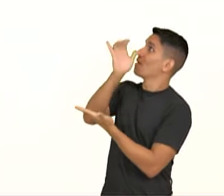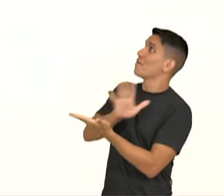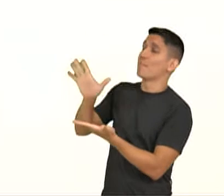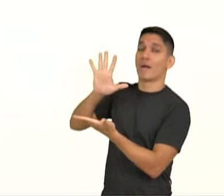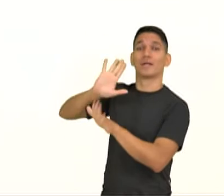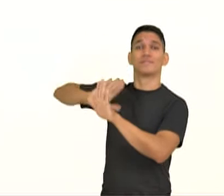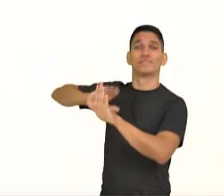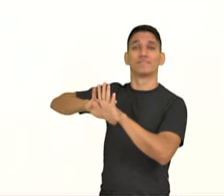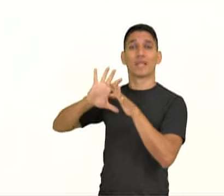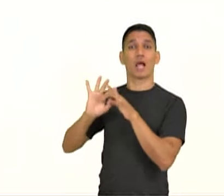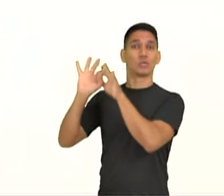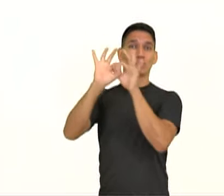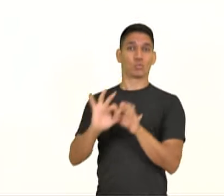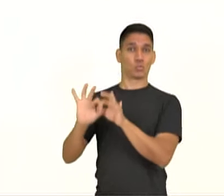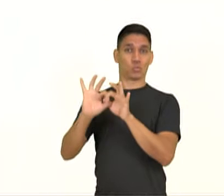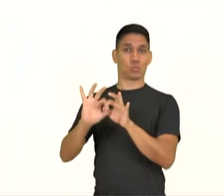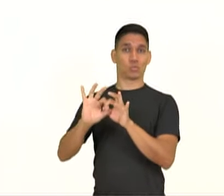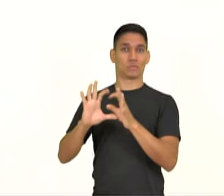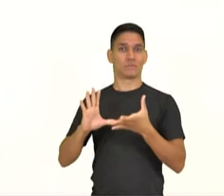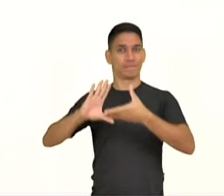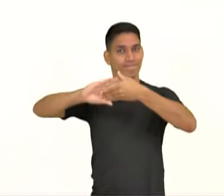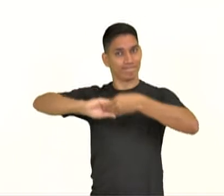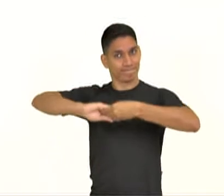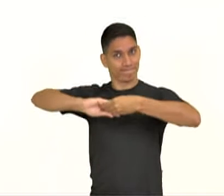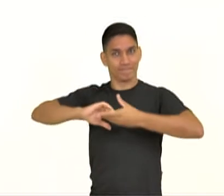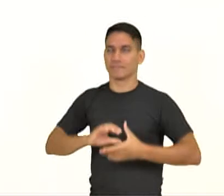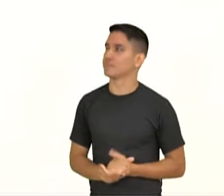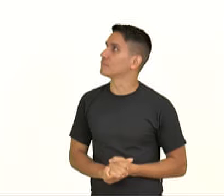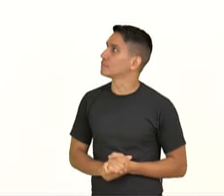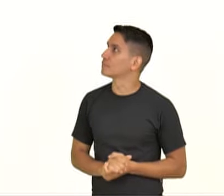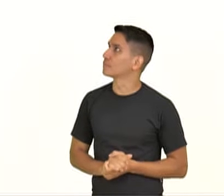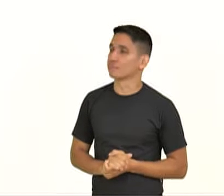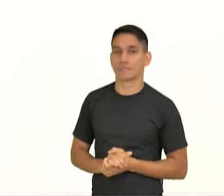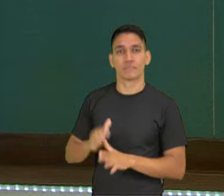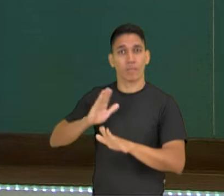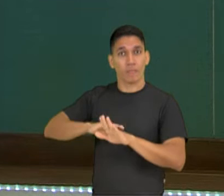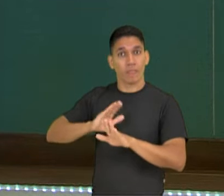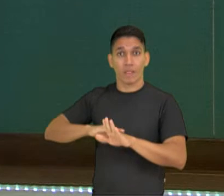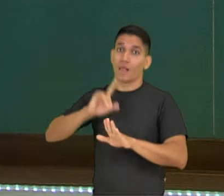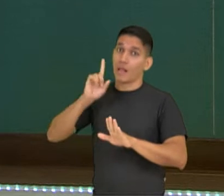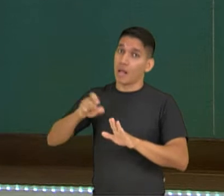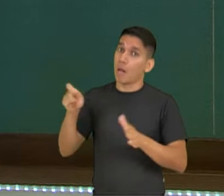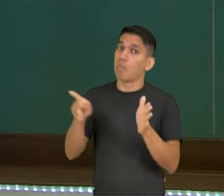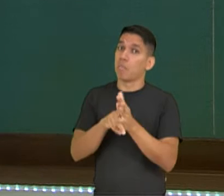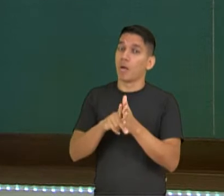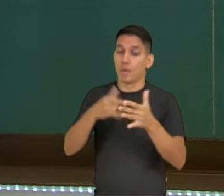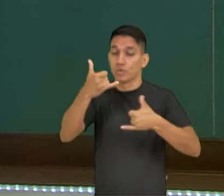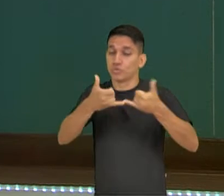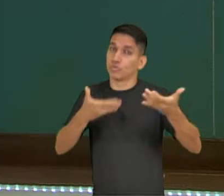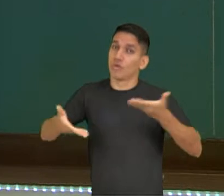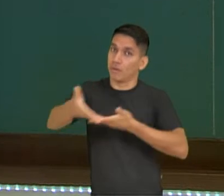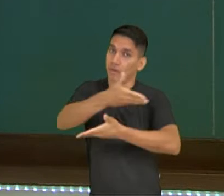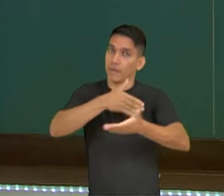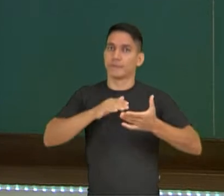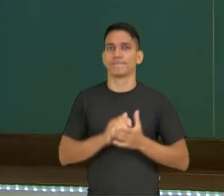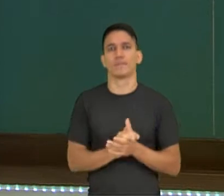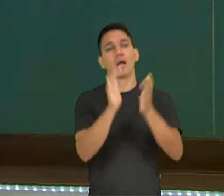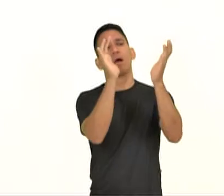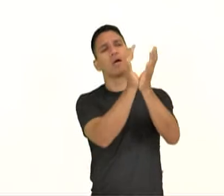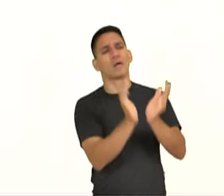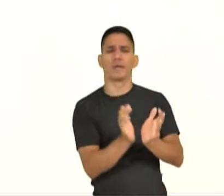união aqui, as mãos entrelaçadas, jogos, dando a entender a alusão aos jogos cooperativos. A